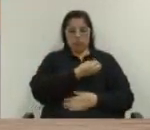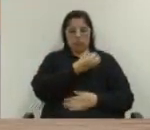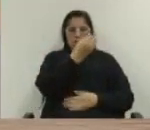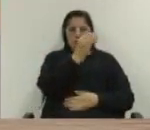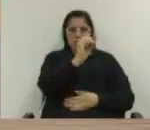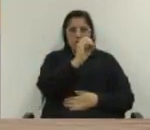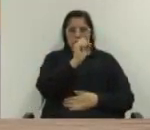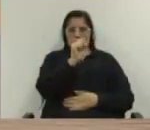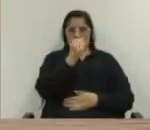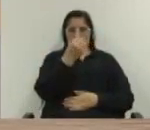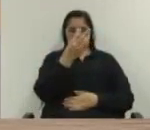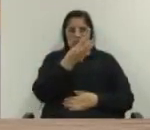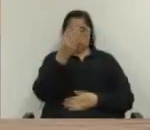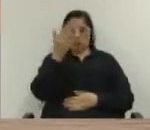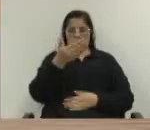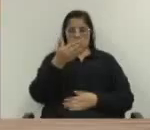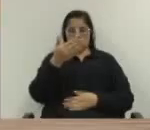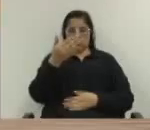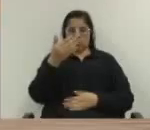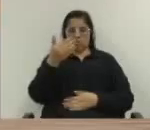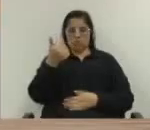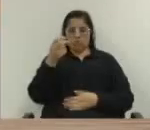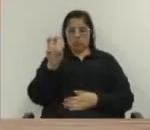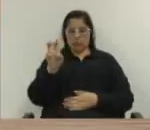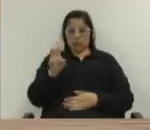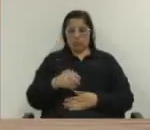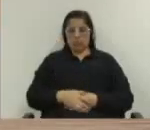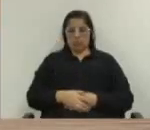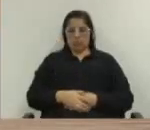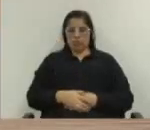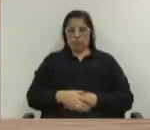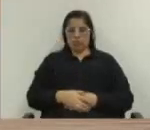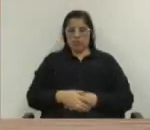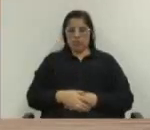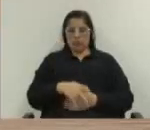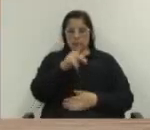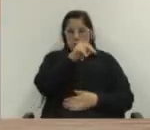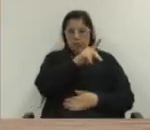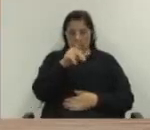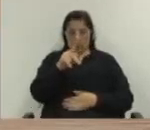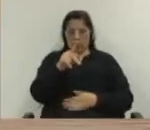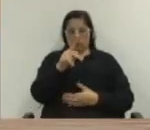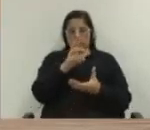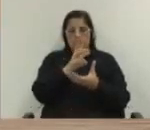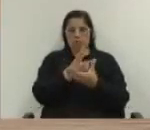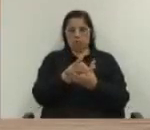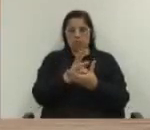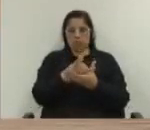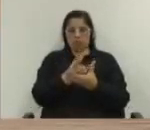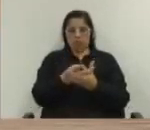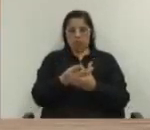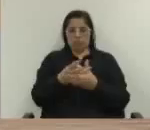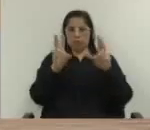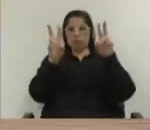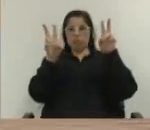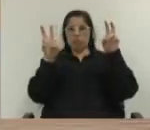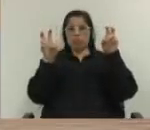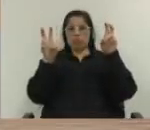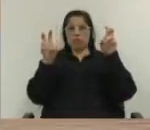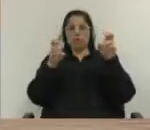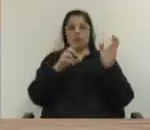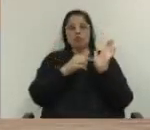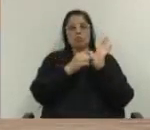083/2015, Limeira, 7 de maio de 2015. Excelentíssimo senhor Newton César dos Santos, presidente da Câmara Municipal de Limeira. Assunto: encaminha projeto de